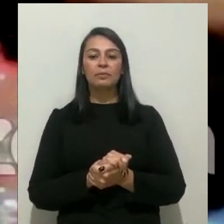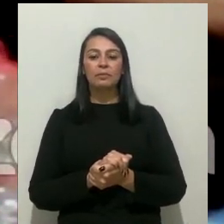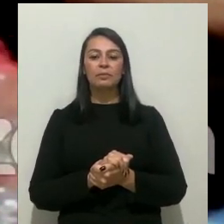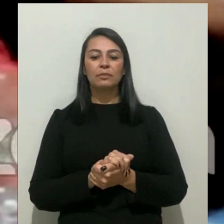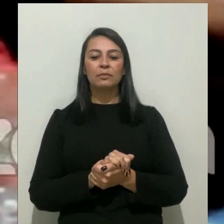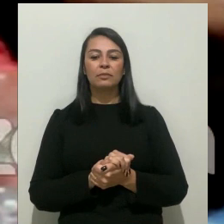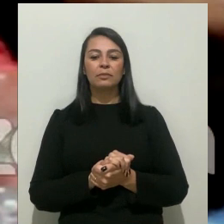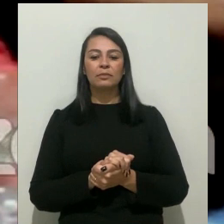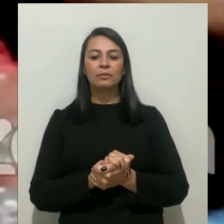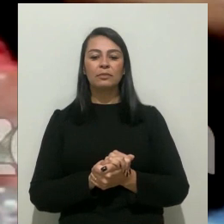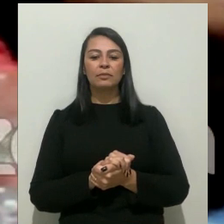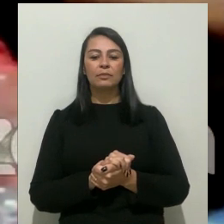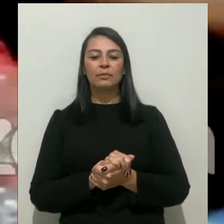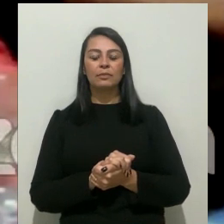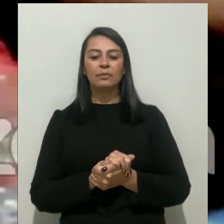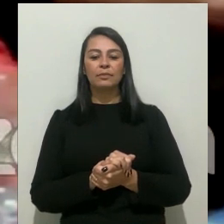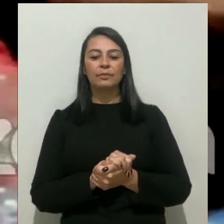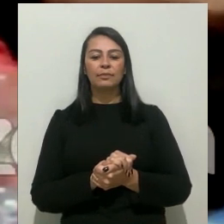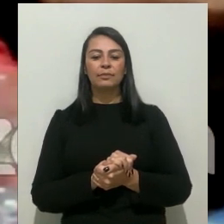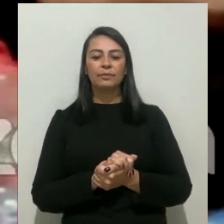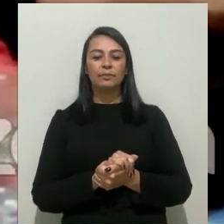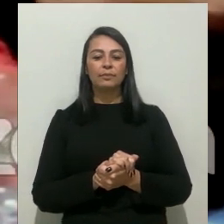Eu adorei.